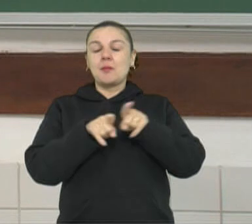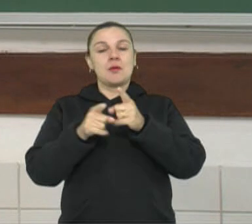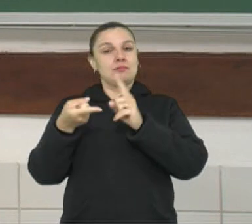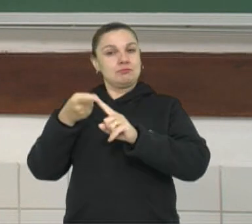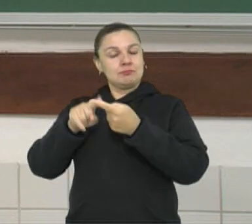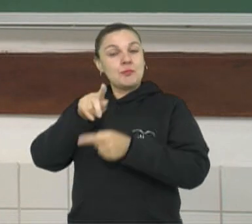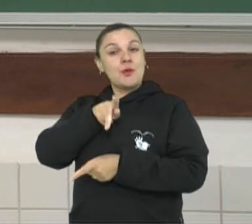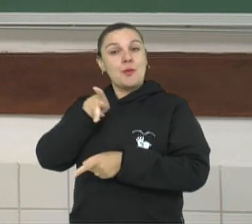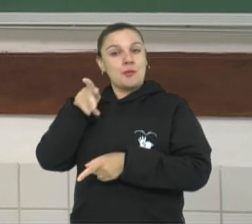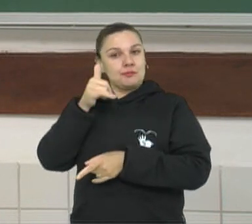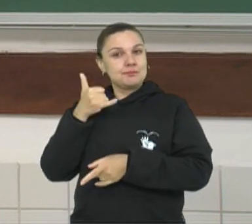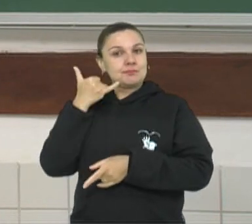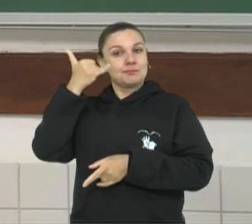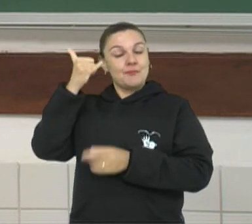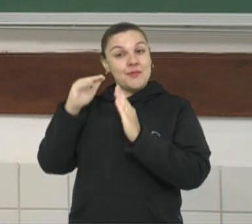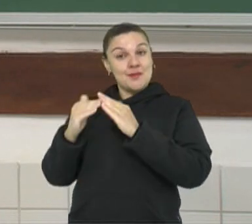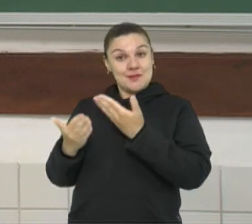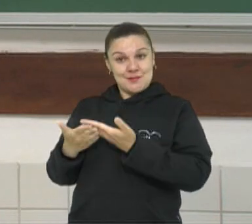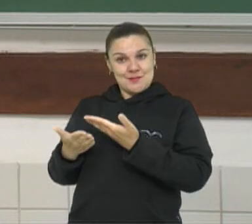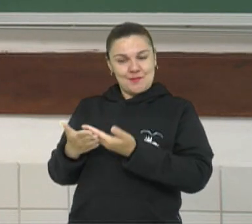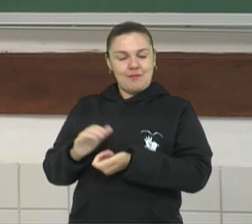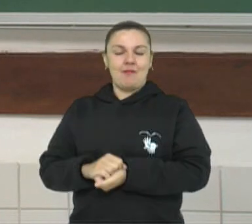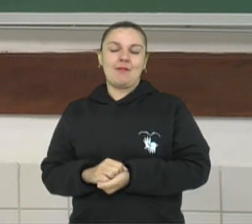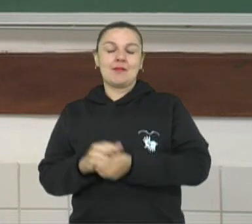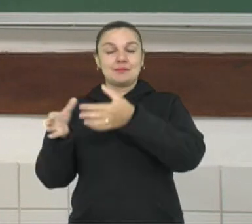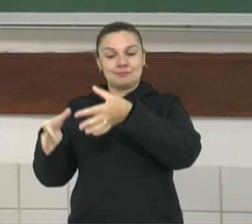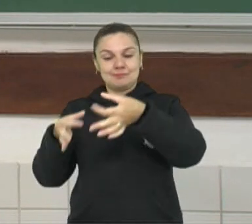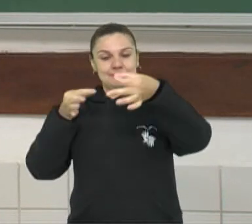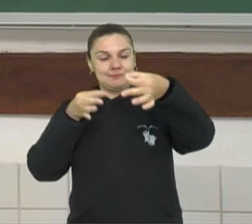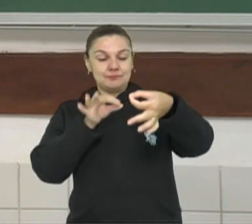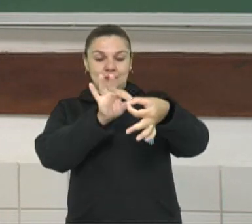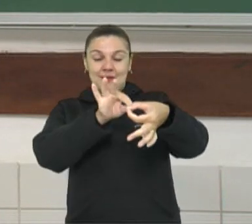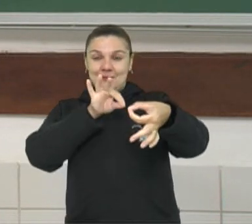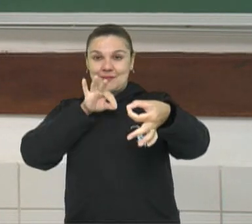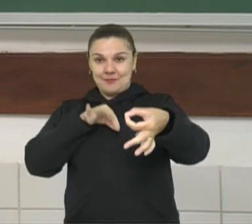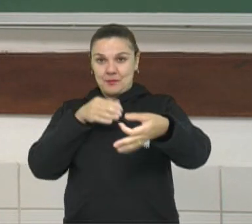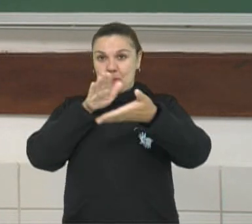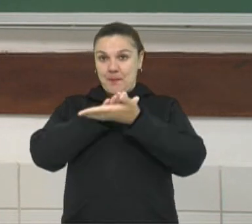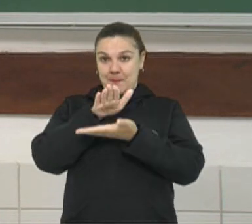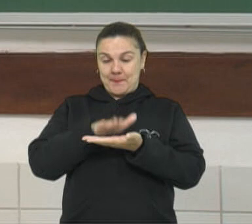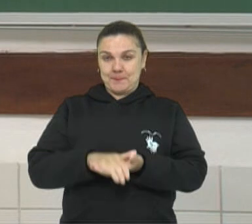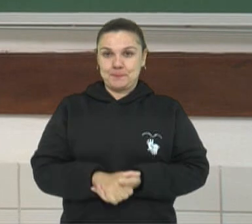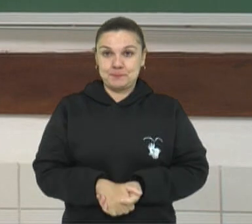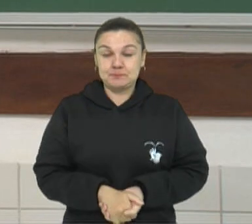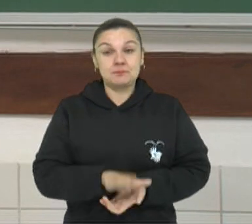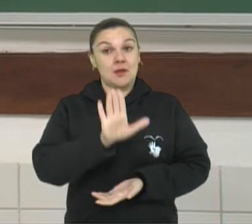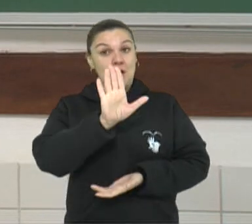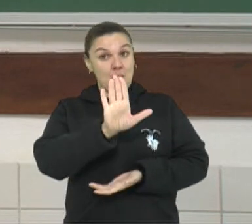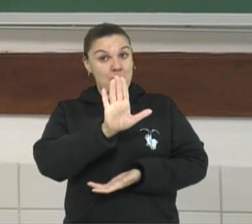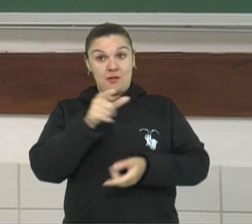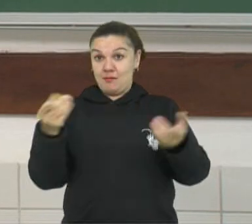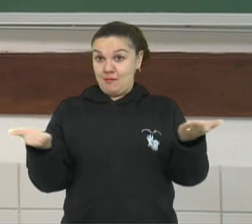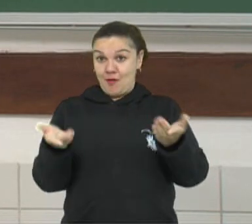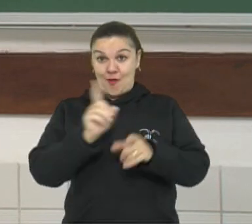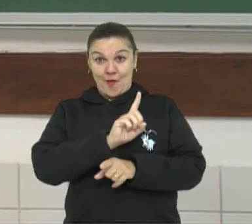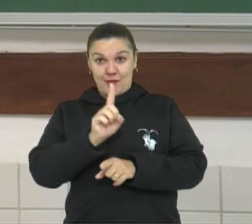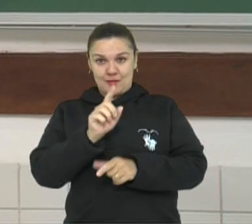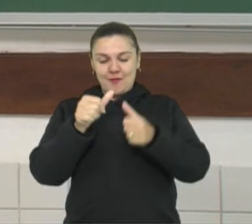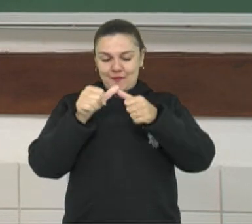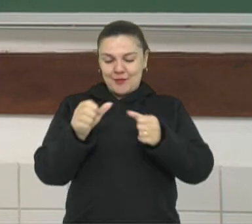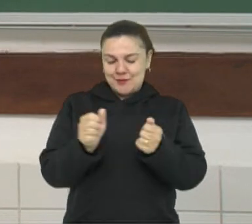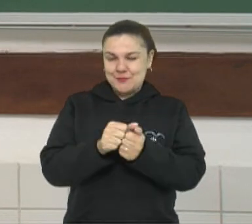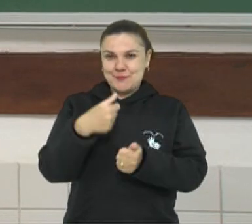seu professor, entrar em contato com a sua escola e assim você pode receber o seu material impresso. Mas não vai lá agora não, tá? Fica